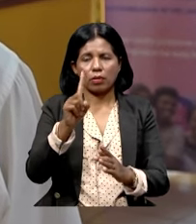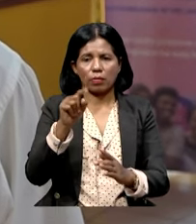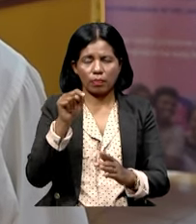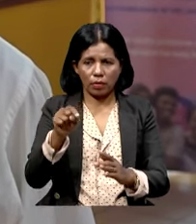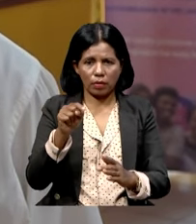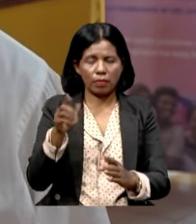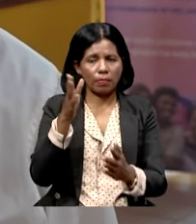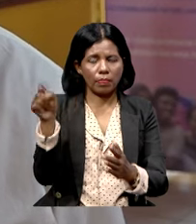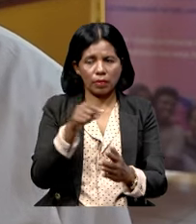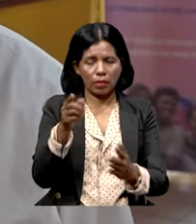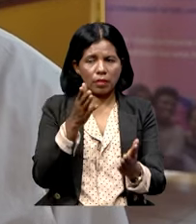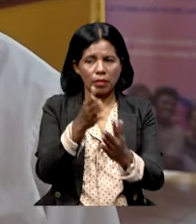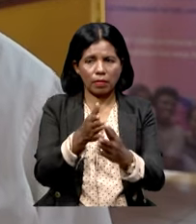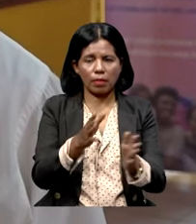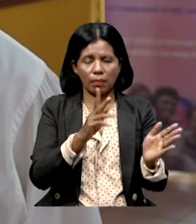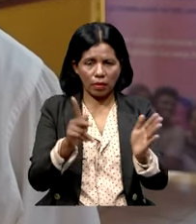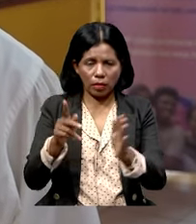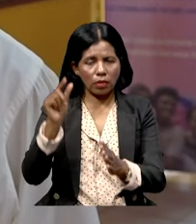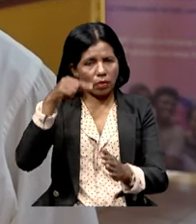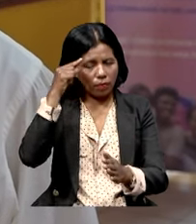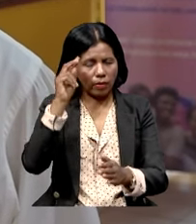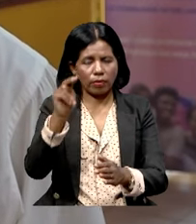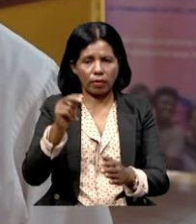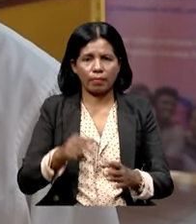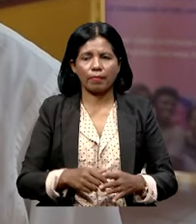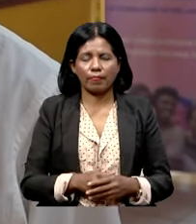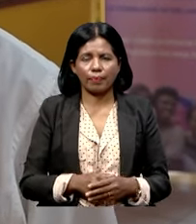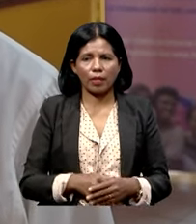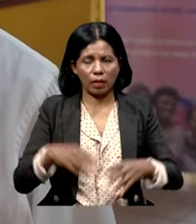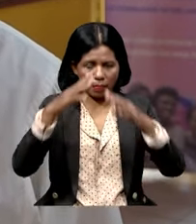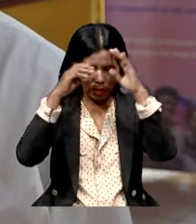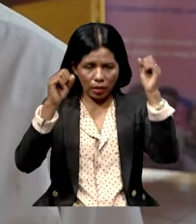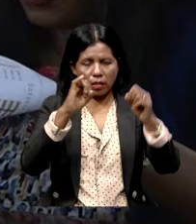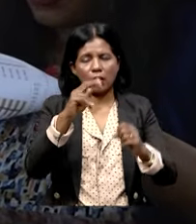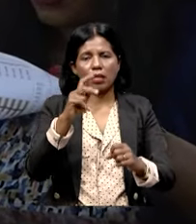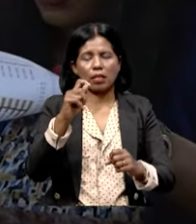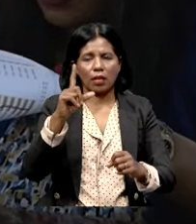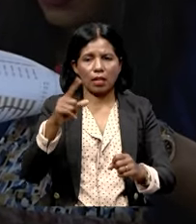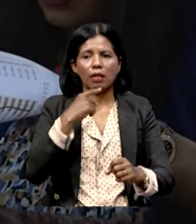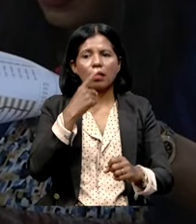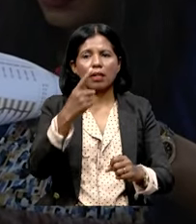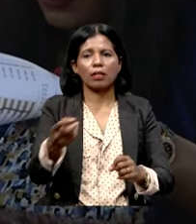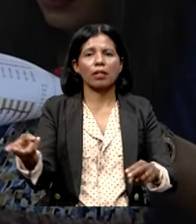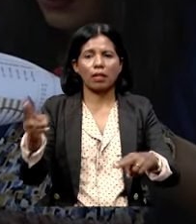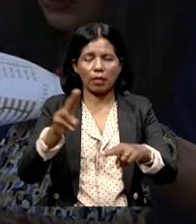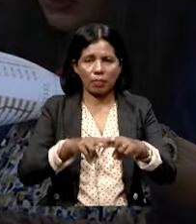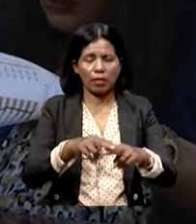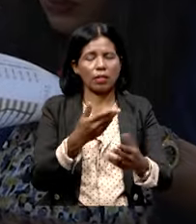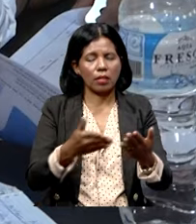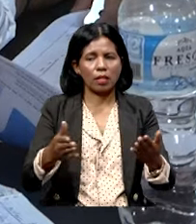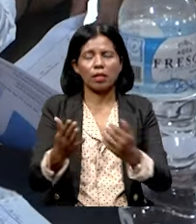aumenta mais na corredor e da nem plano governo, não no governo constitucional. Presidente Inetel IP recomenda atualmente a produção